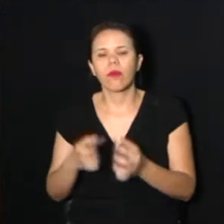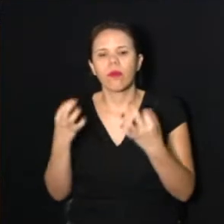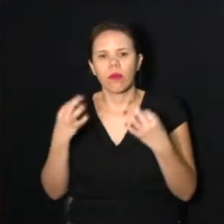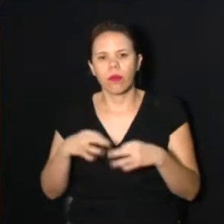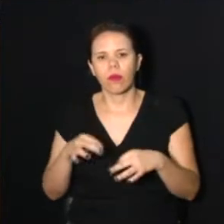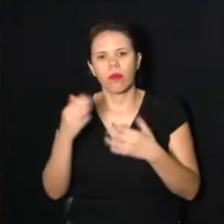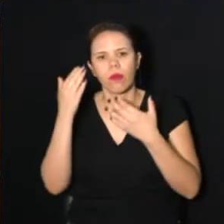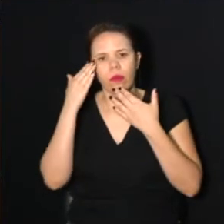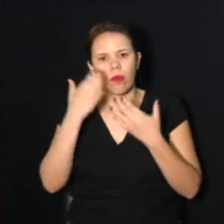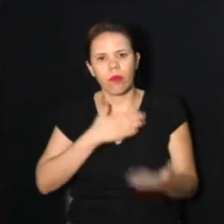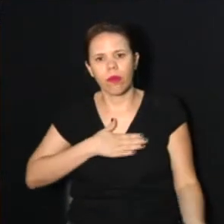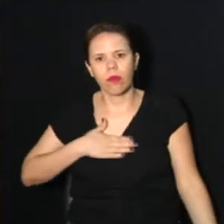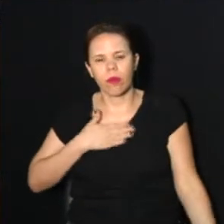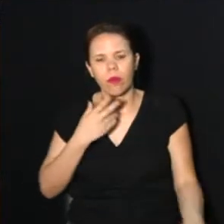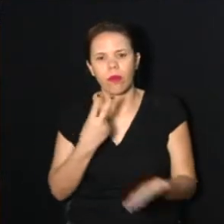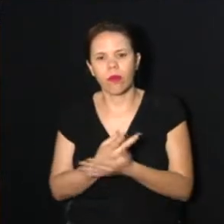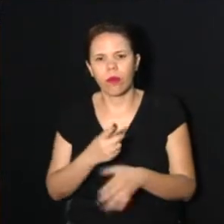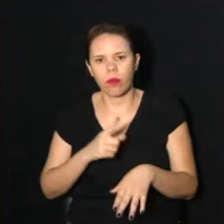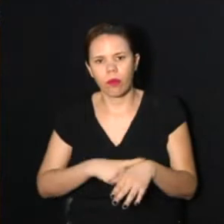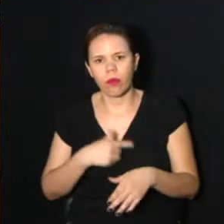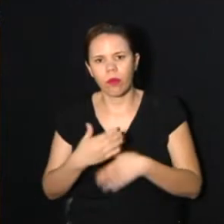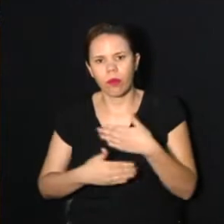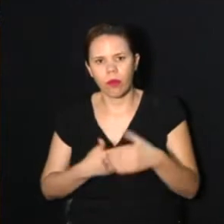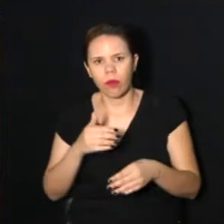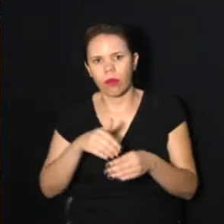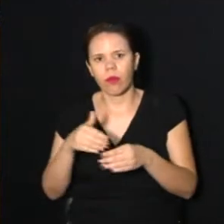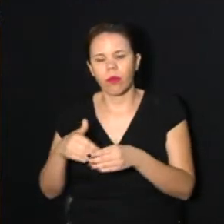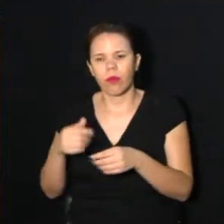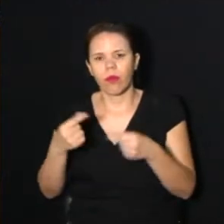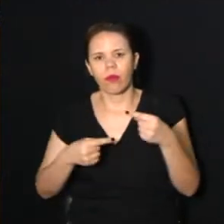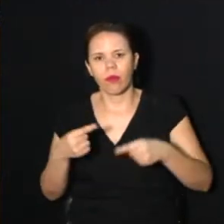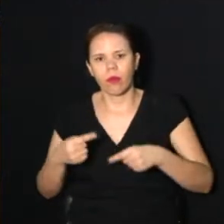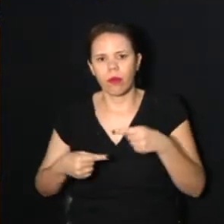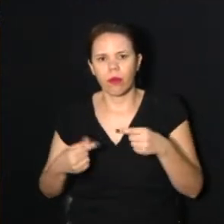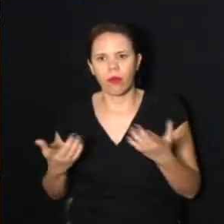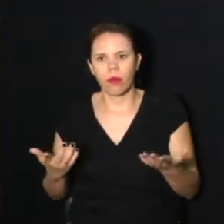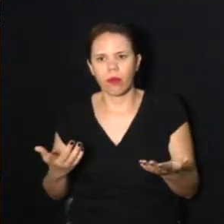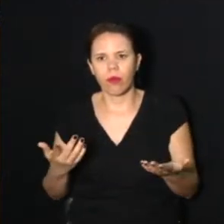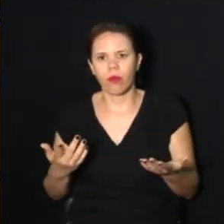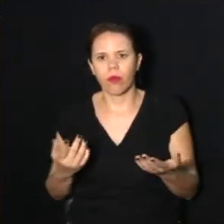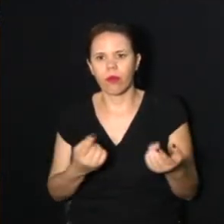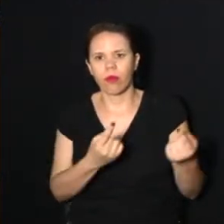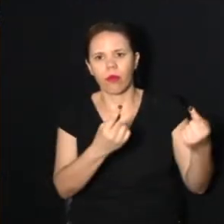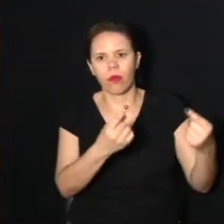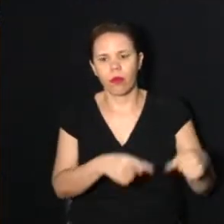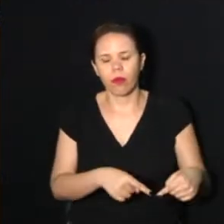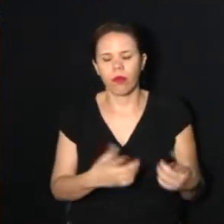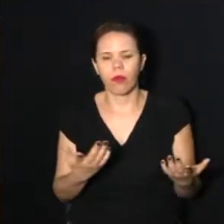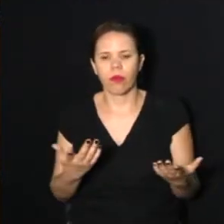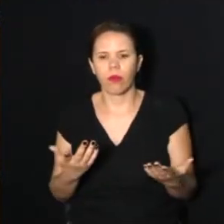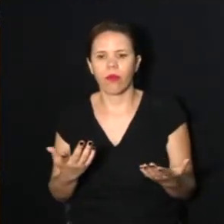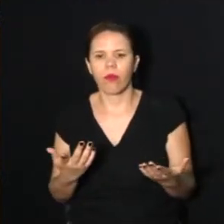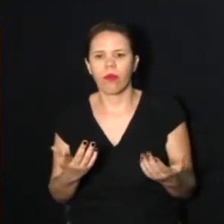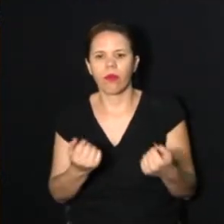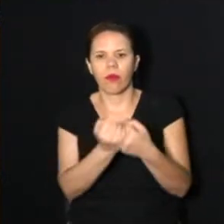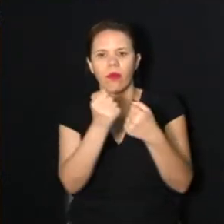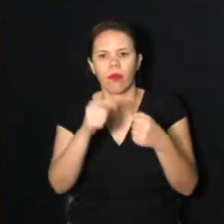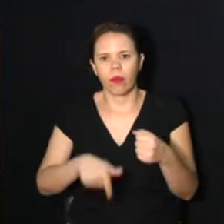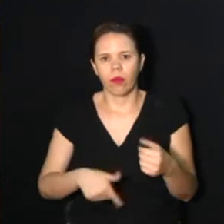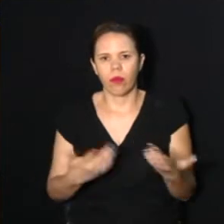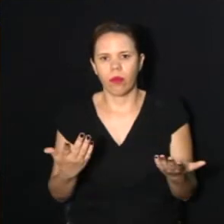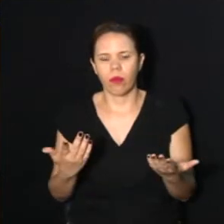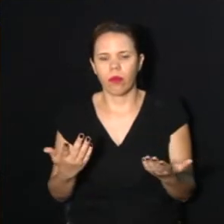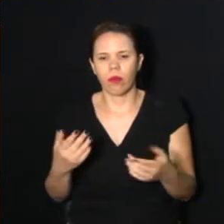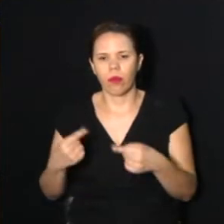Gostaria de agradecê-lo e, ao mesmo tempo, o processo entra em votação e discussão. Com o parecer contrário do vereador Marcelo Silva, o projeto, discussão